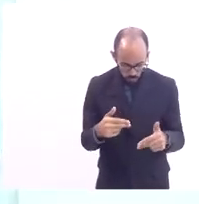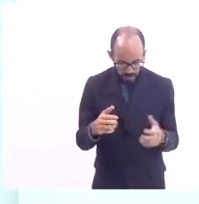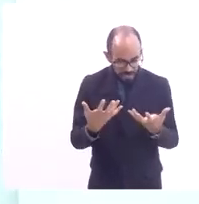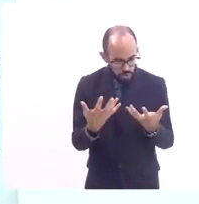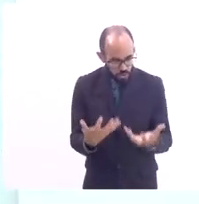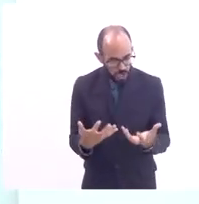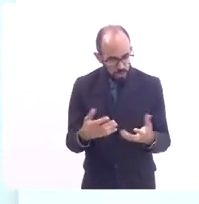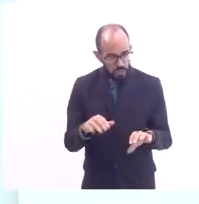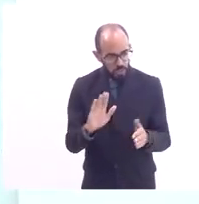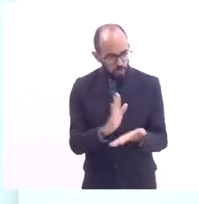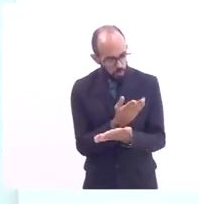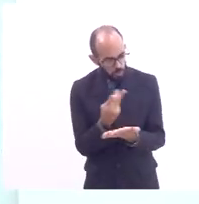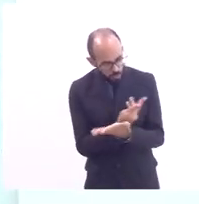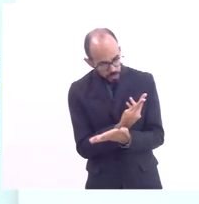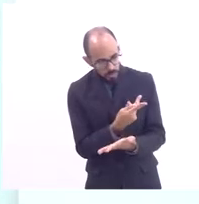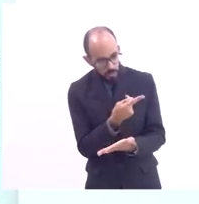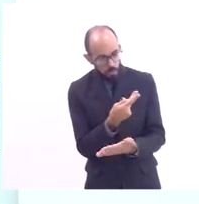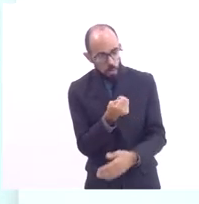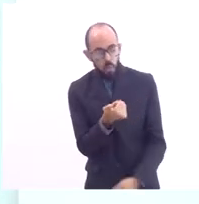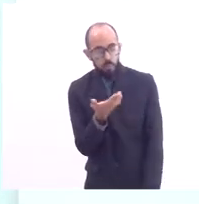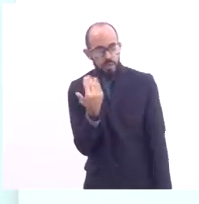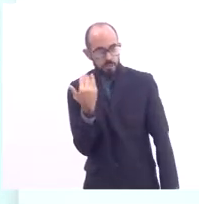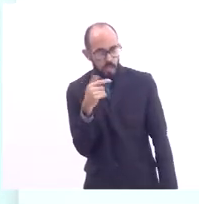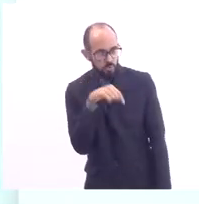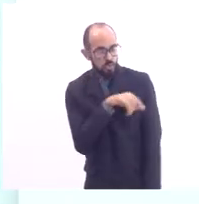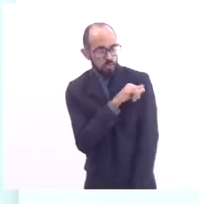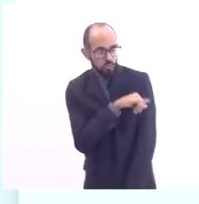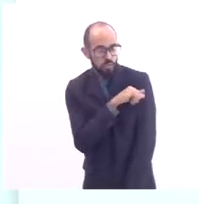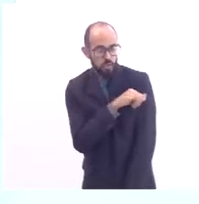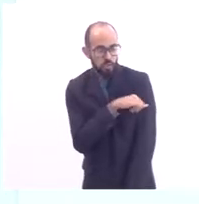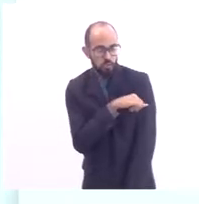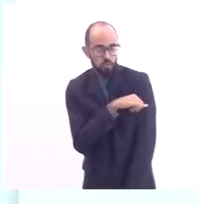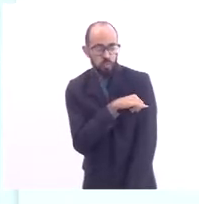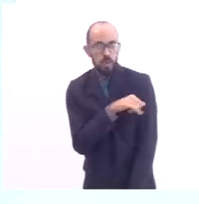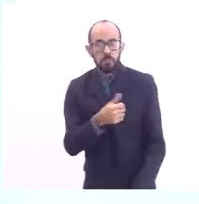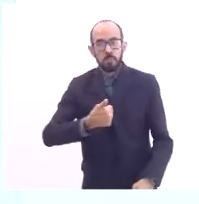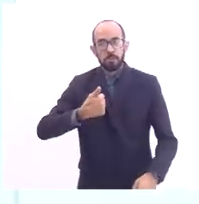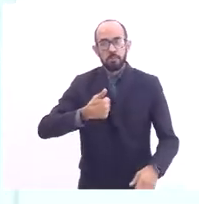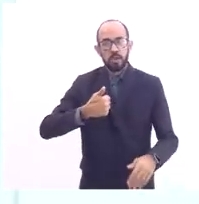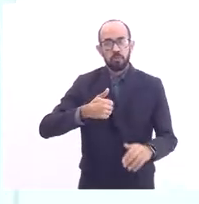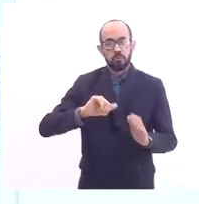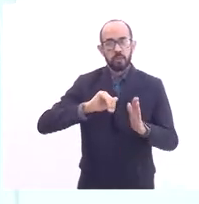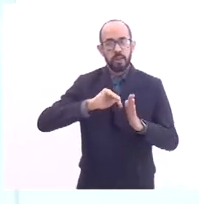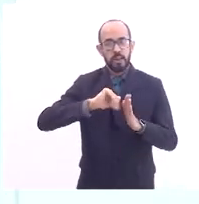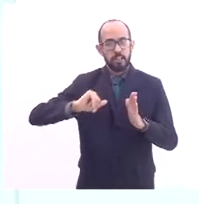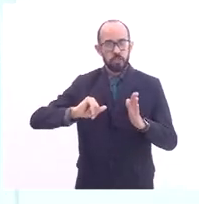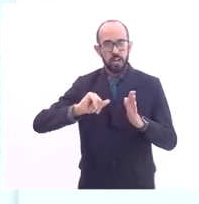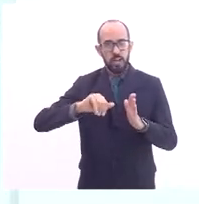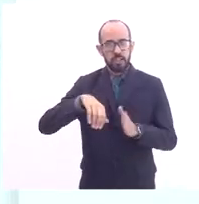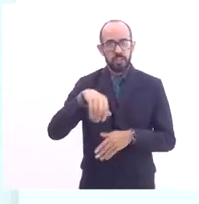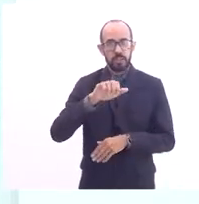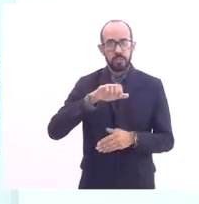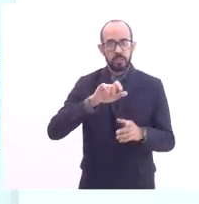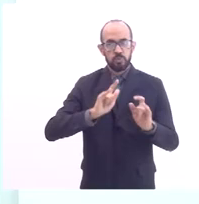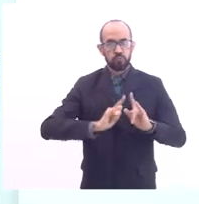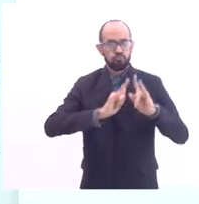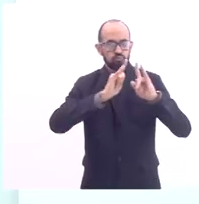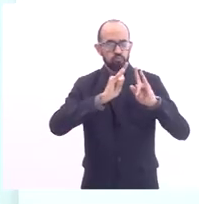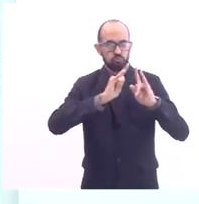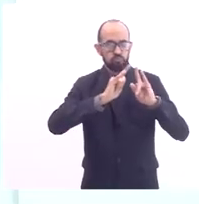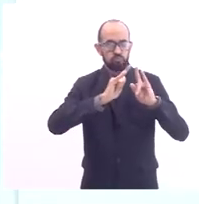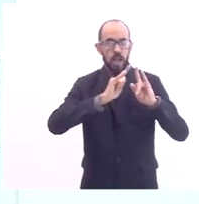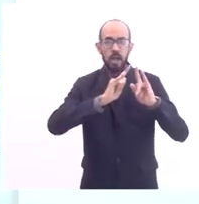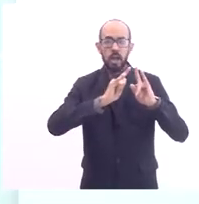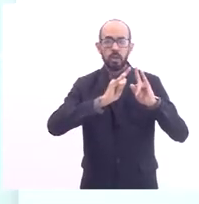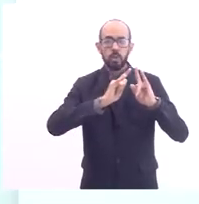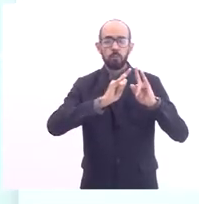por parte da Enel recentemente aqui no Rio de Janeiro, primeira retirada da sede lá, que era de Niterói, para o Rio de Janeiro.